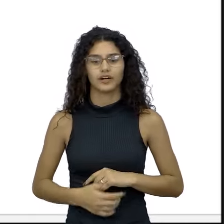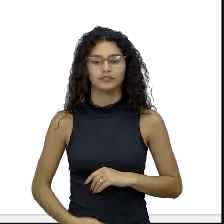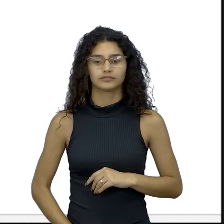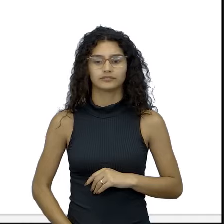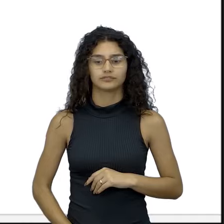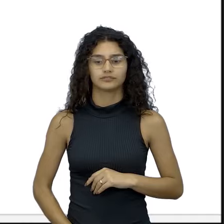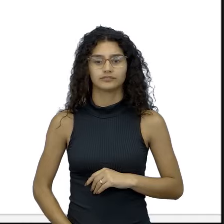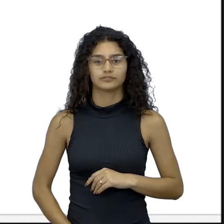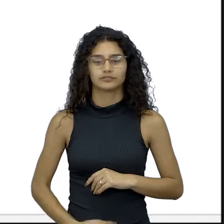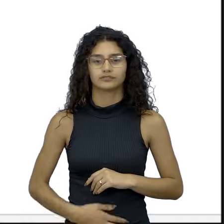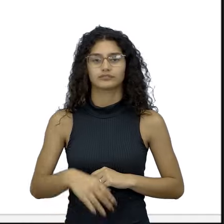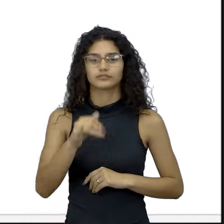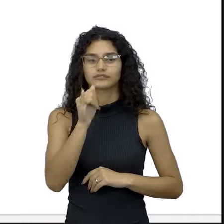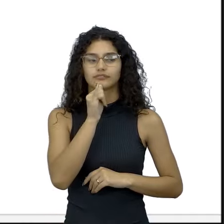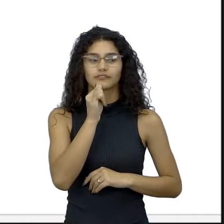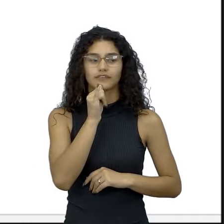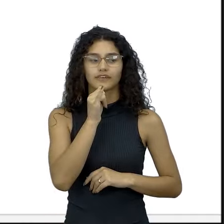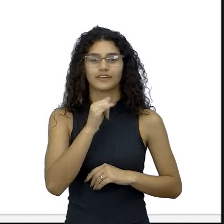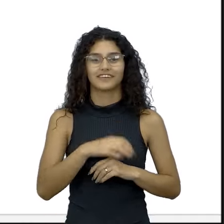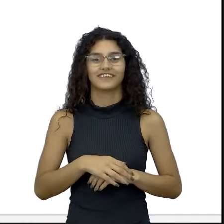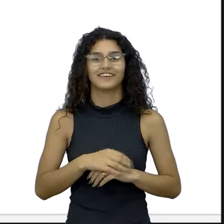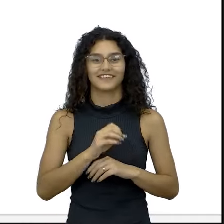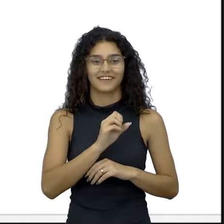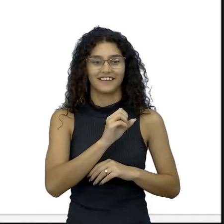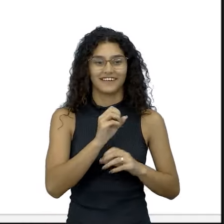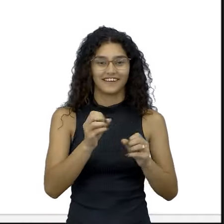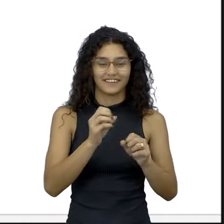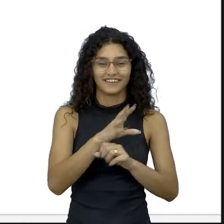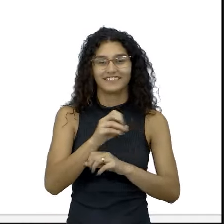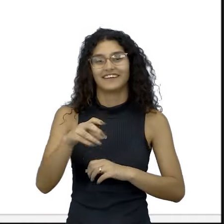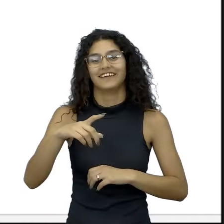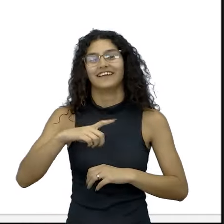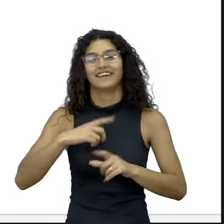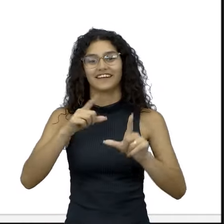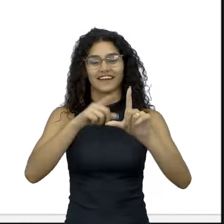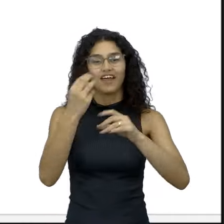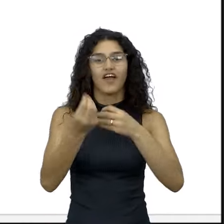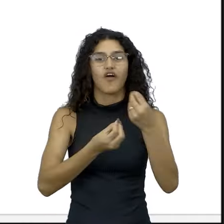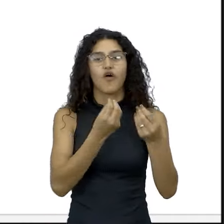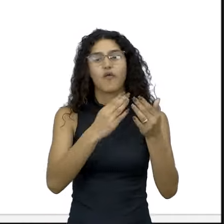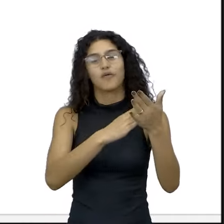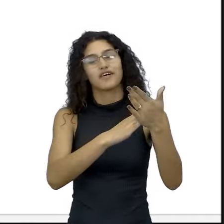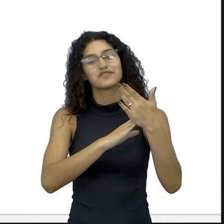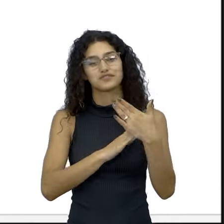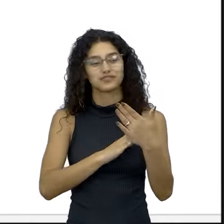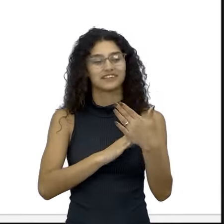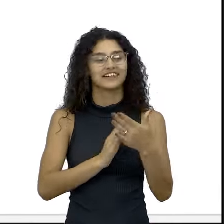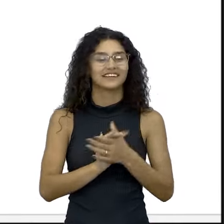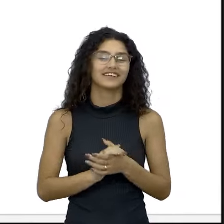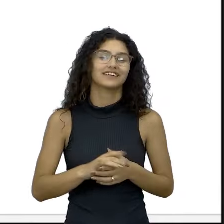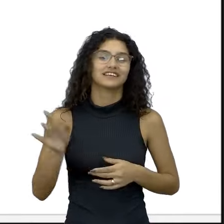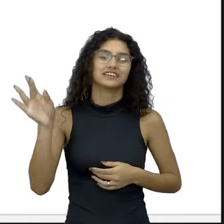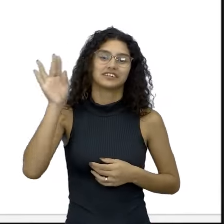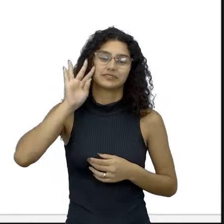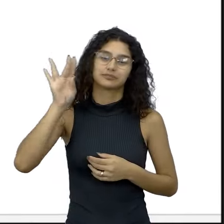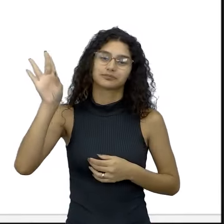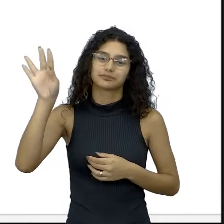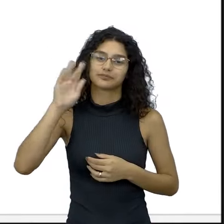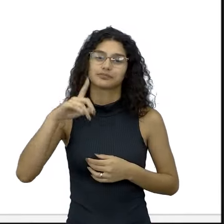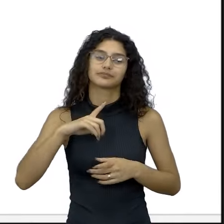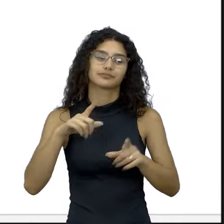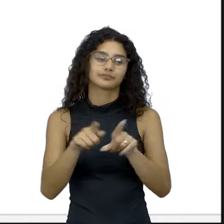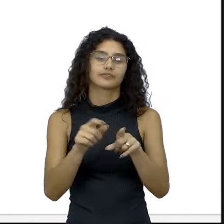Então, por exemplo, né, uma notícia, um infográfico, né, como eles ajudam nessa reflexão.